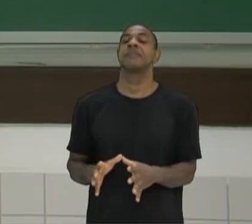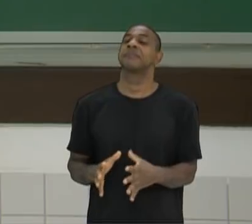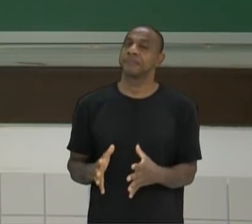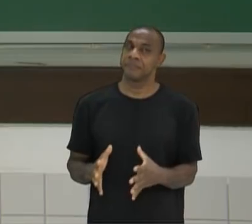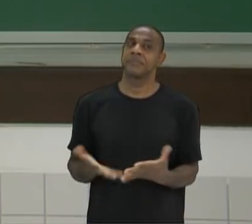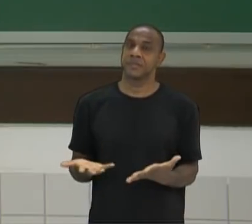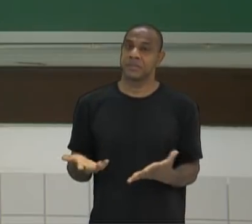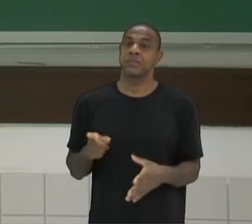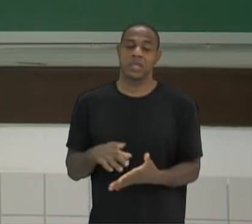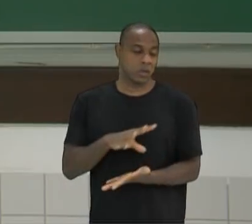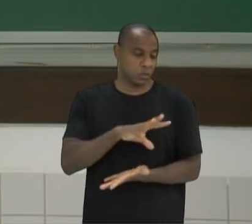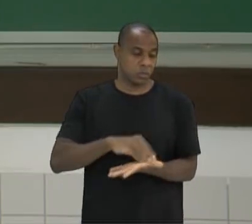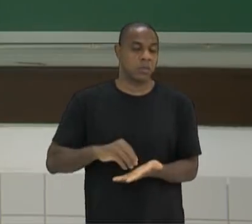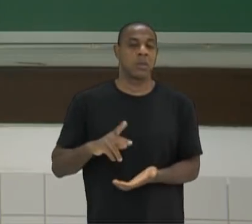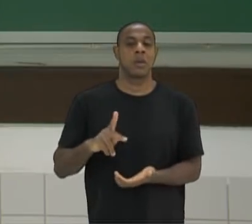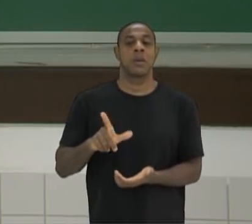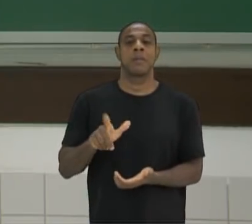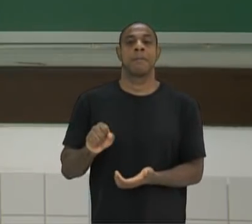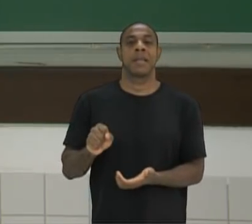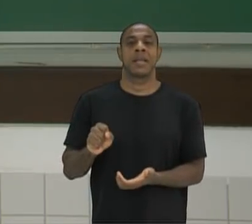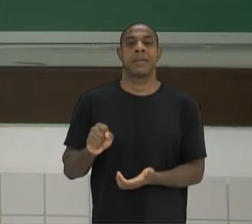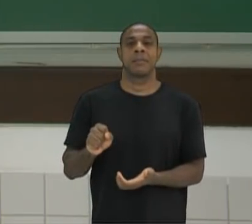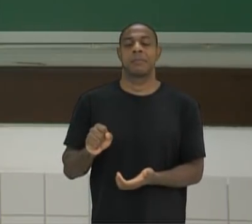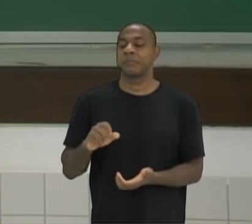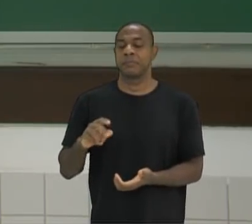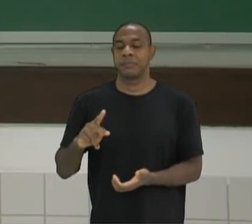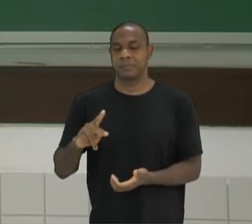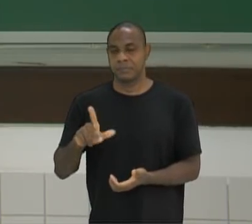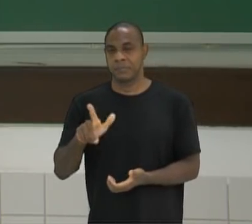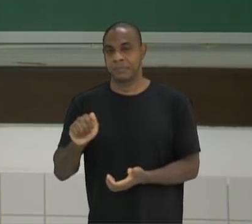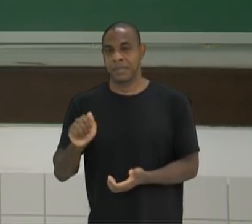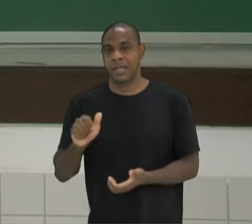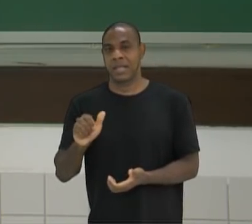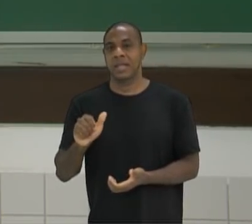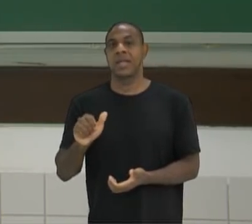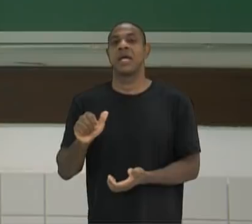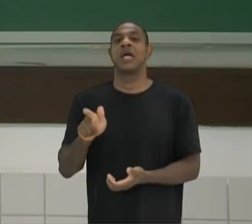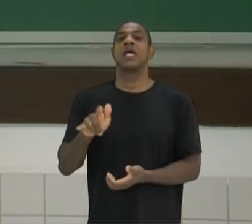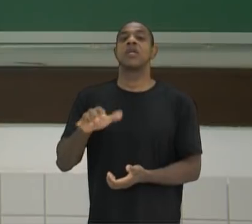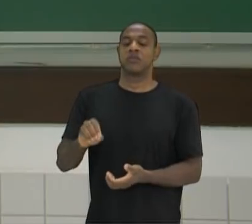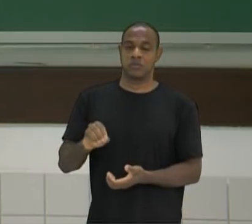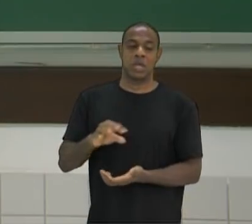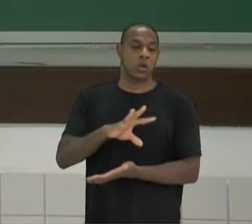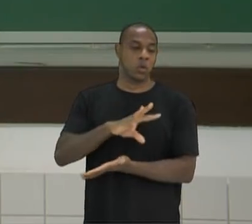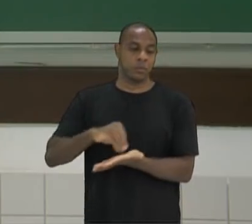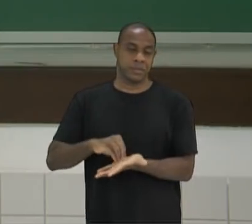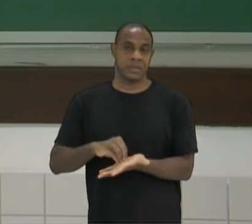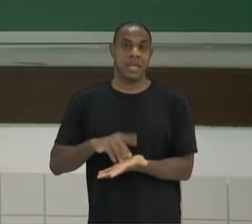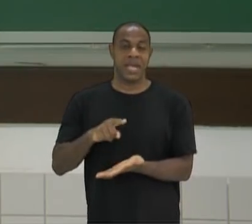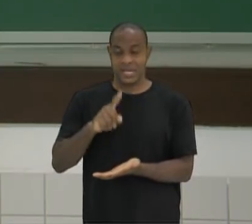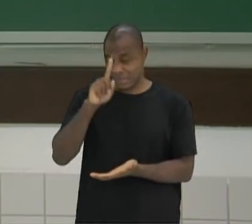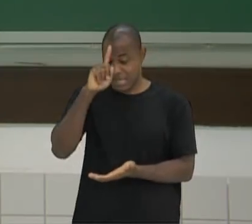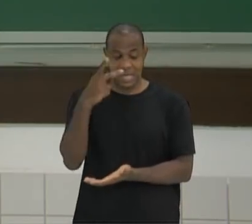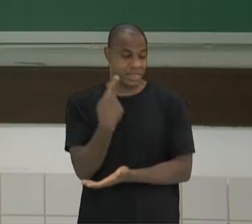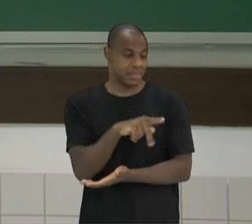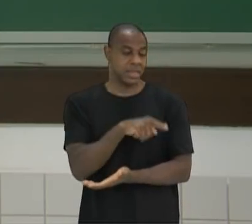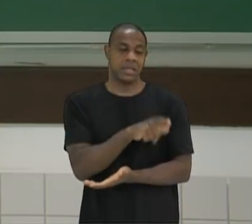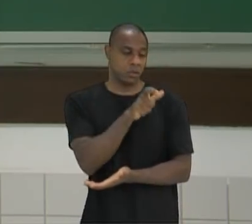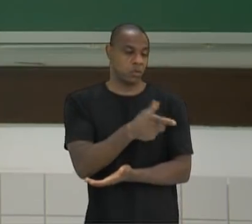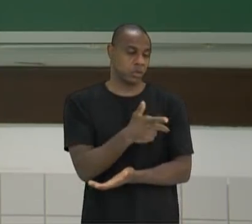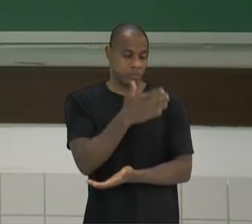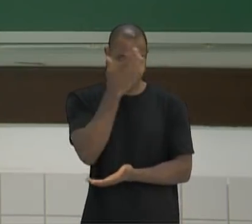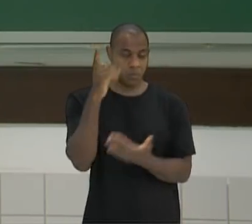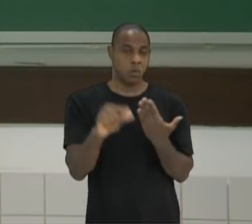no plágio, que é considerado um crime. Por quê? Porque você está se apropriando das ideias de outra pessoa como se elas